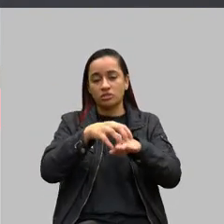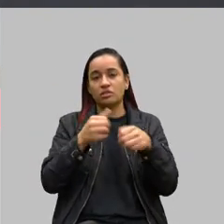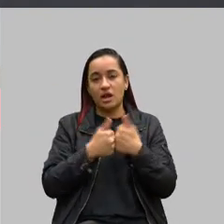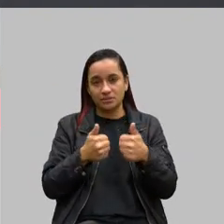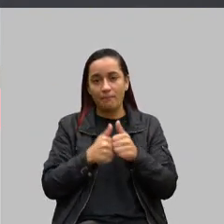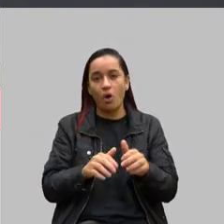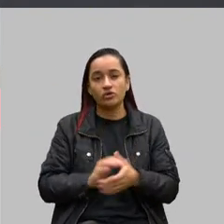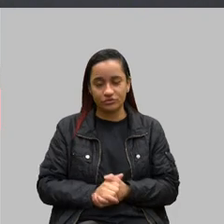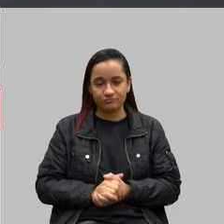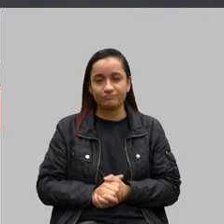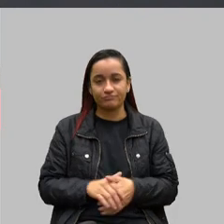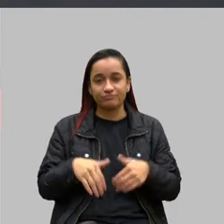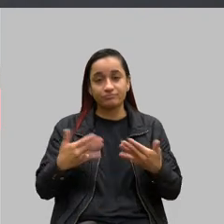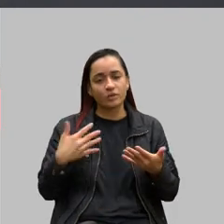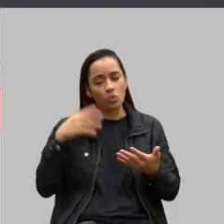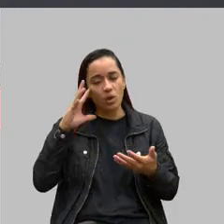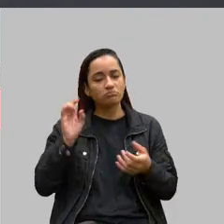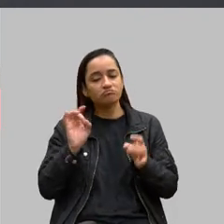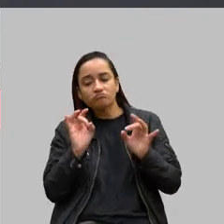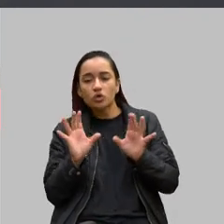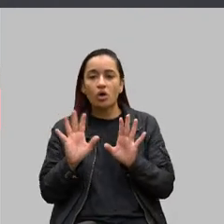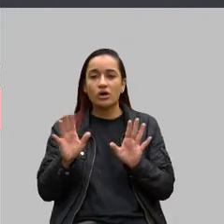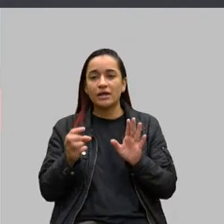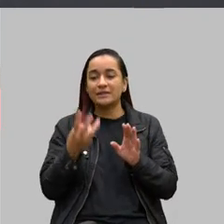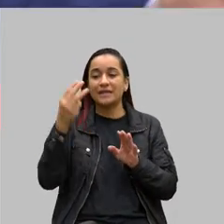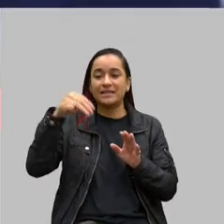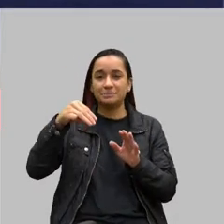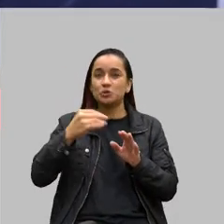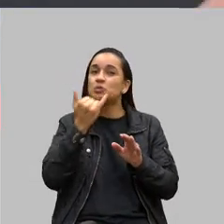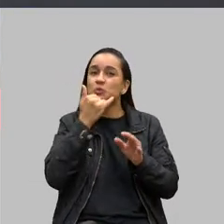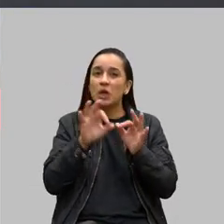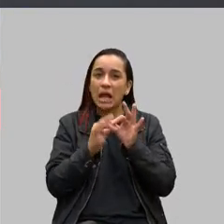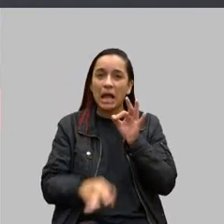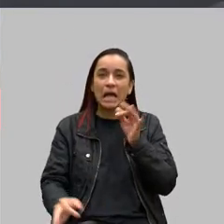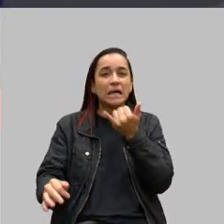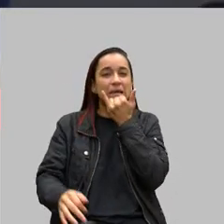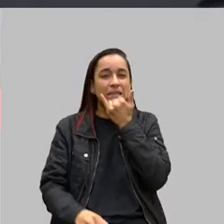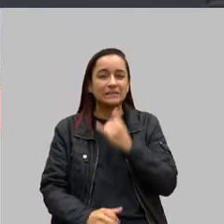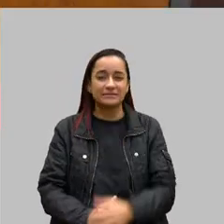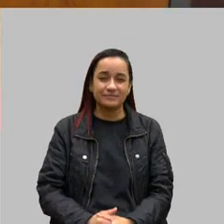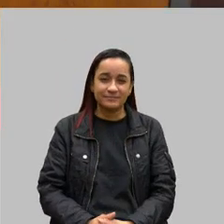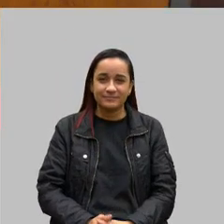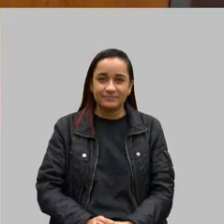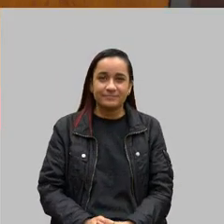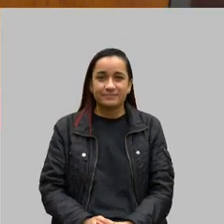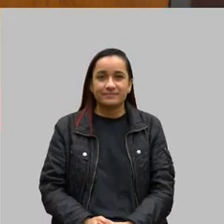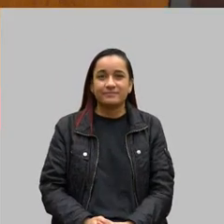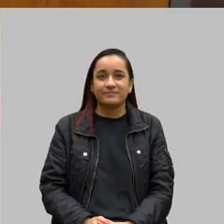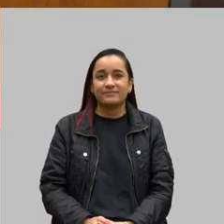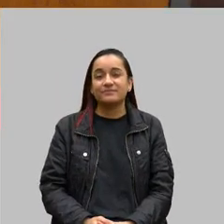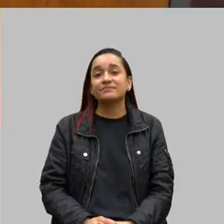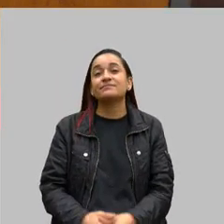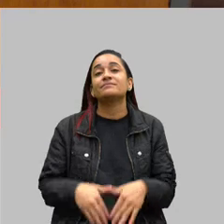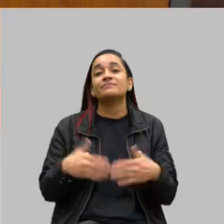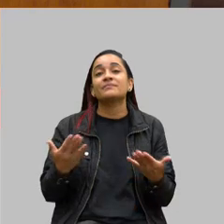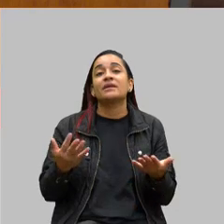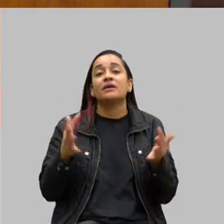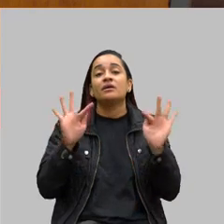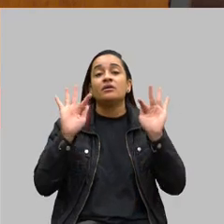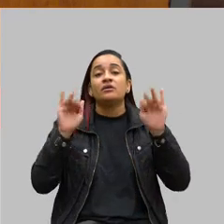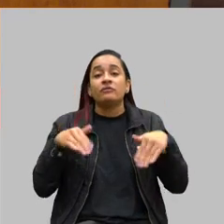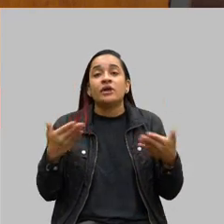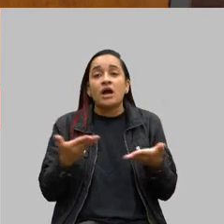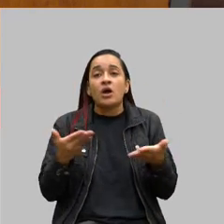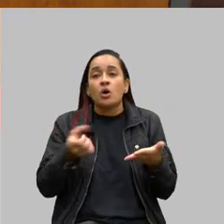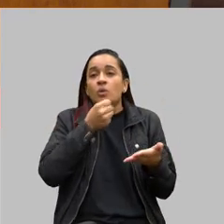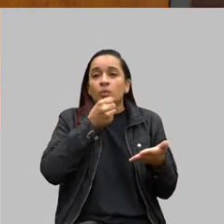minhas colocações para m ater aqui nos meus 3 minutos aqui passer 20 segundos Deputado para as considerações finais passo a palavra a